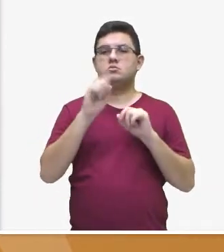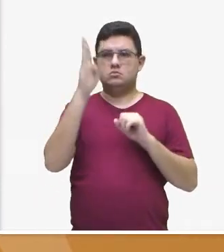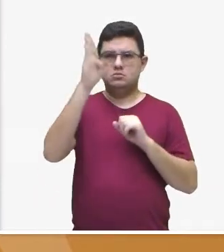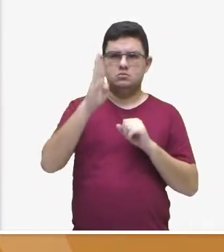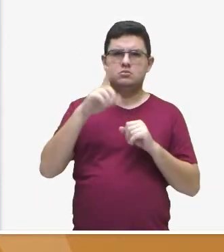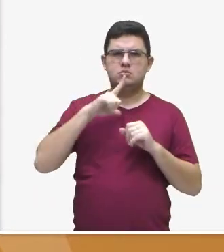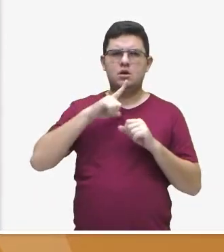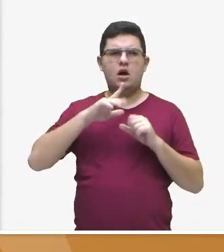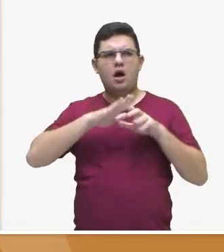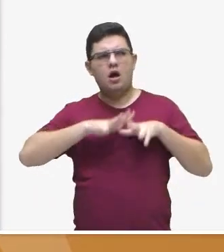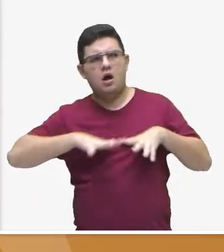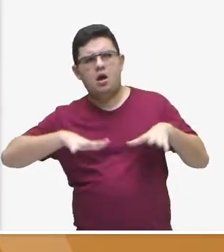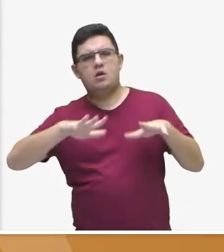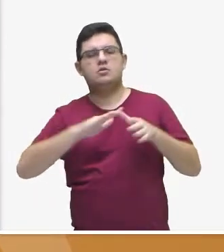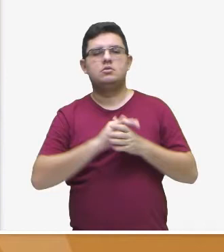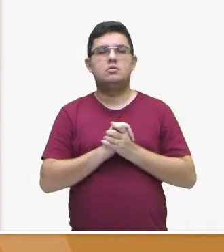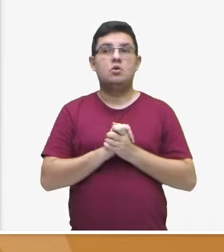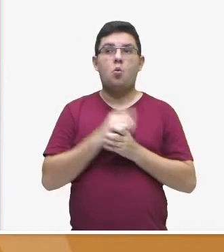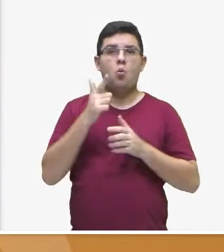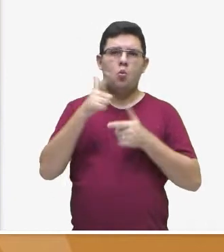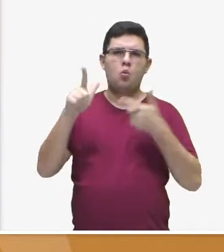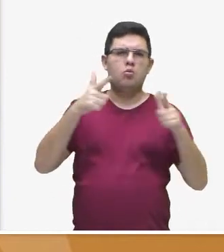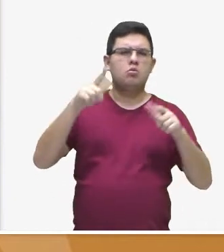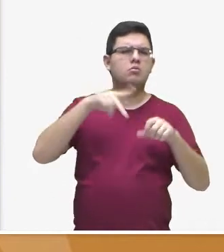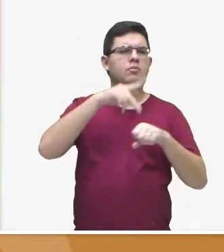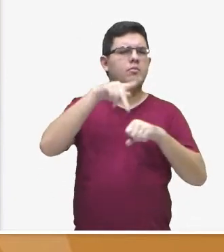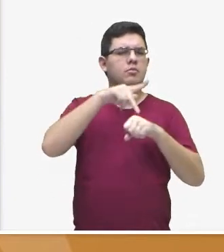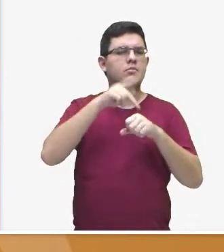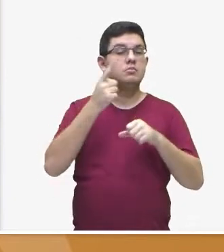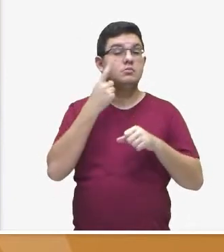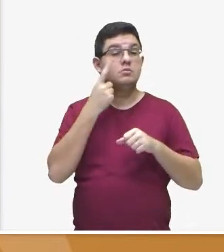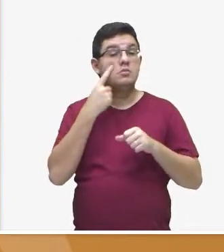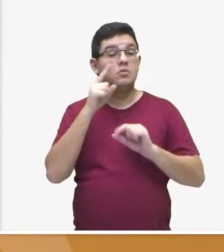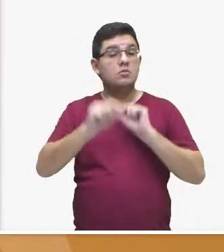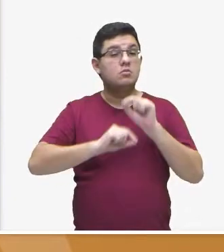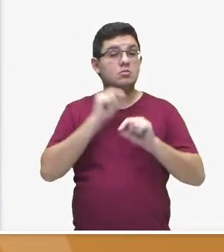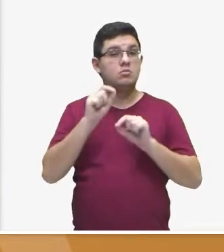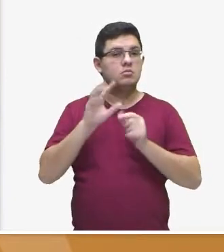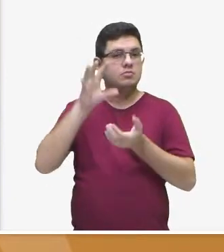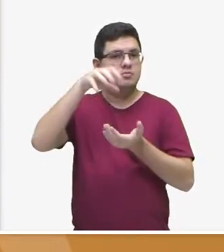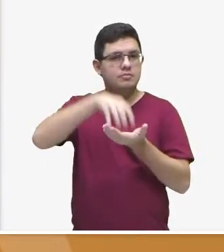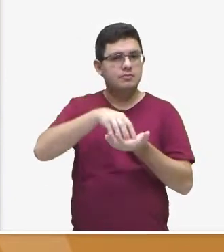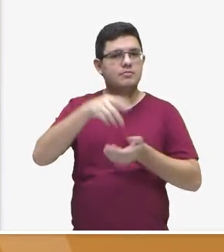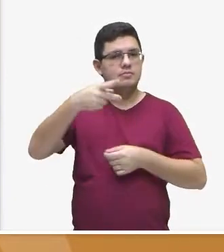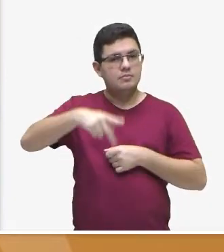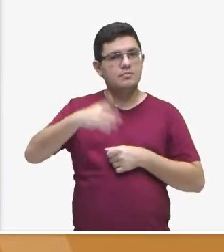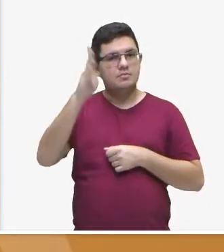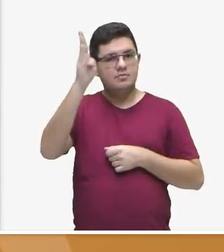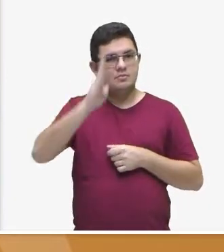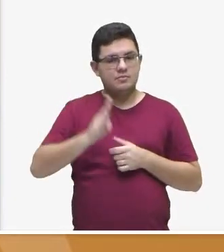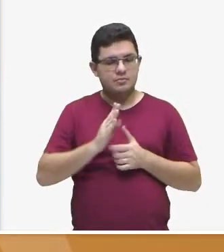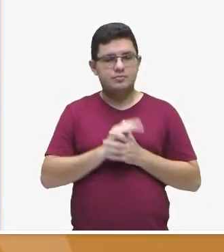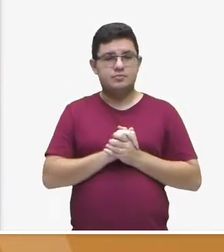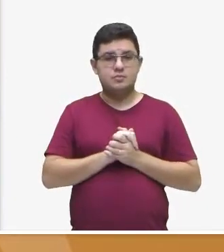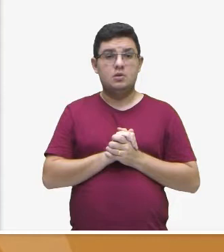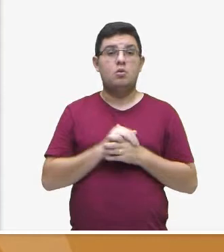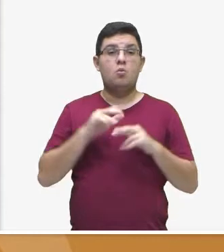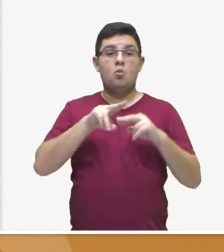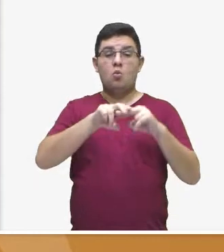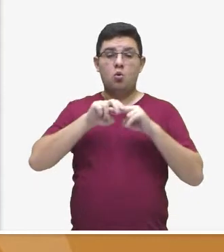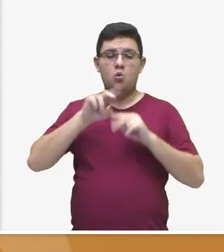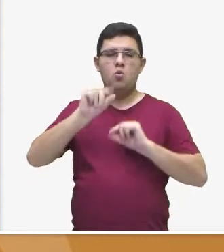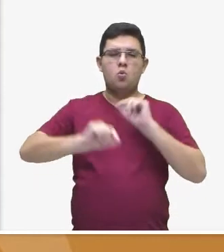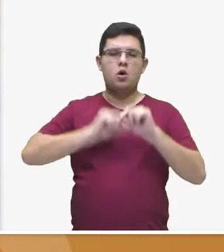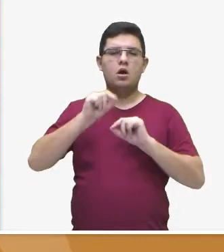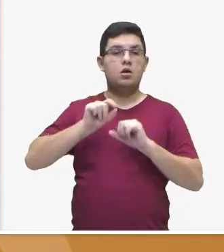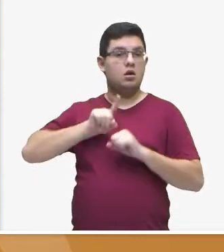e começaram a tentar também tirar uma casquinha. Com isso, Portugal